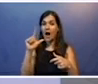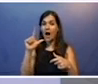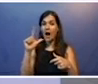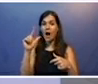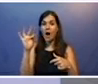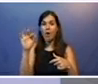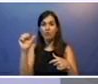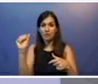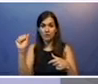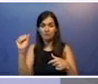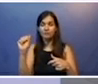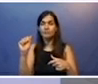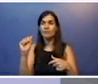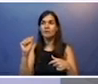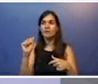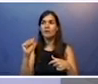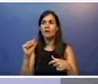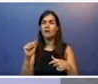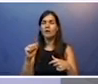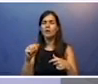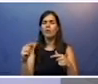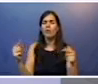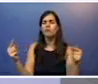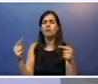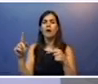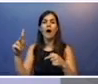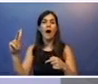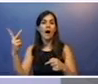em relação ao H.